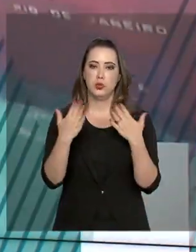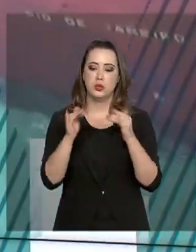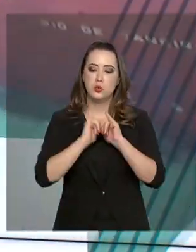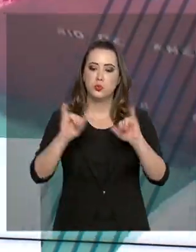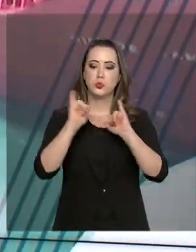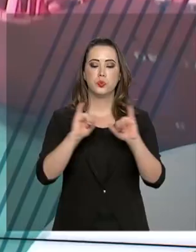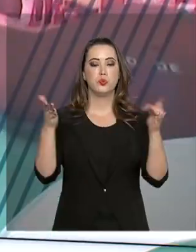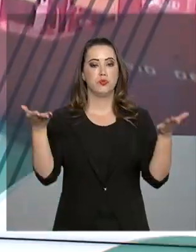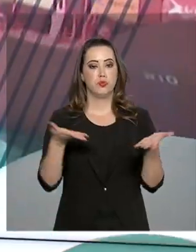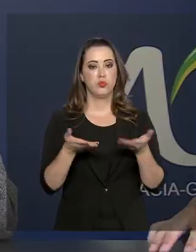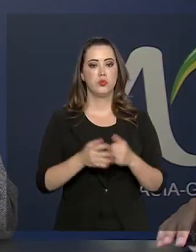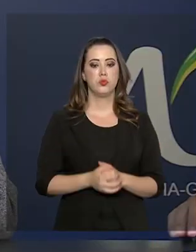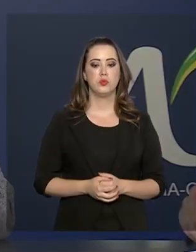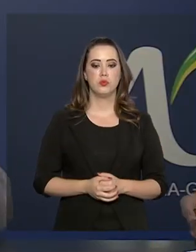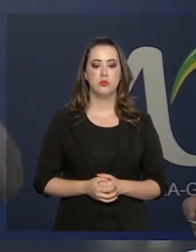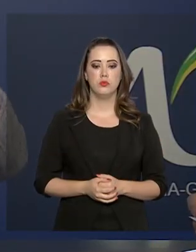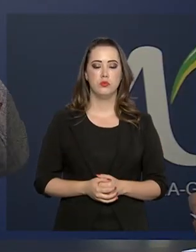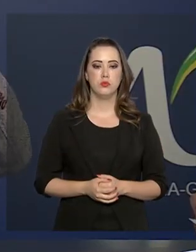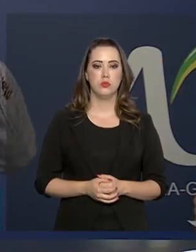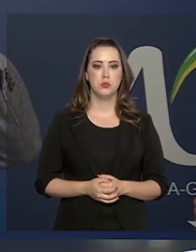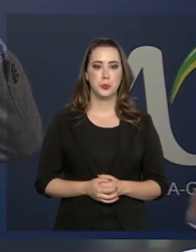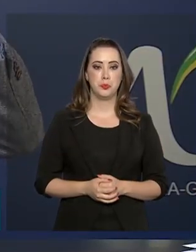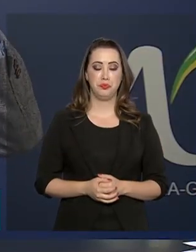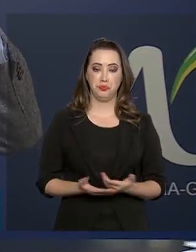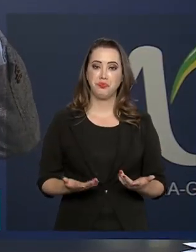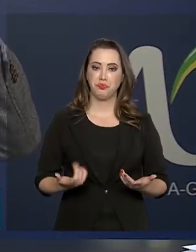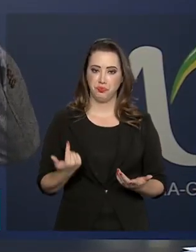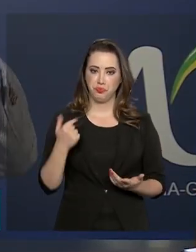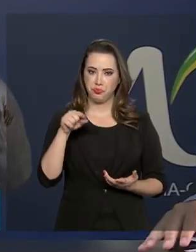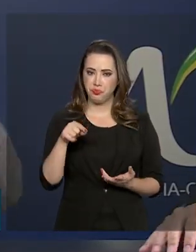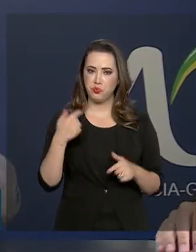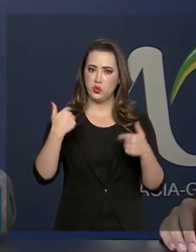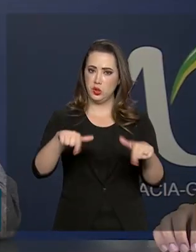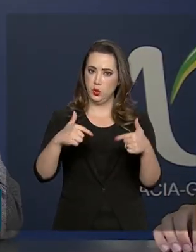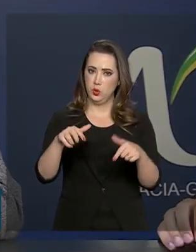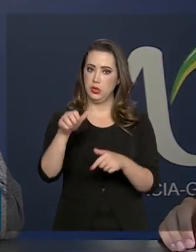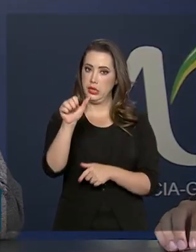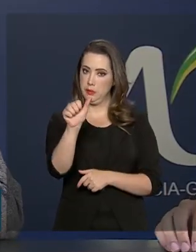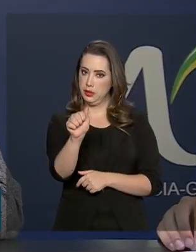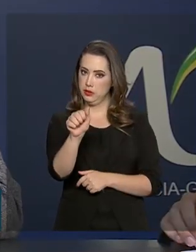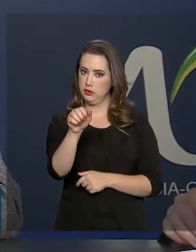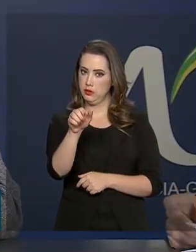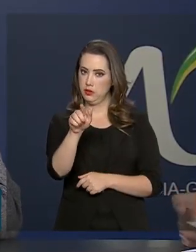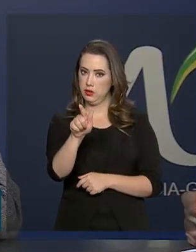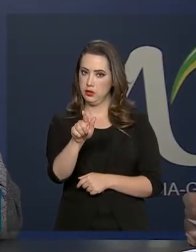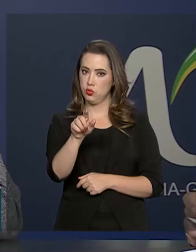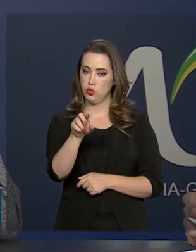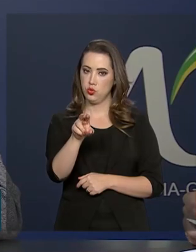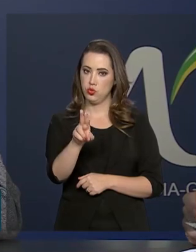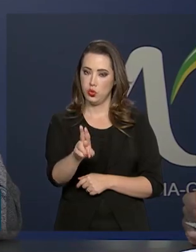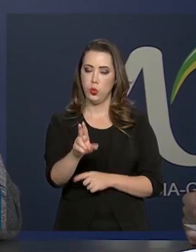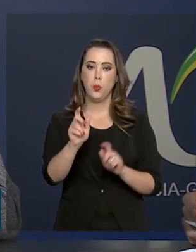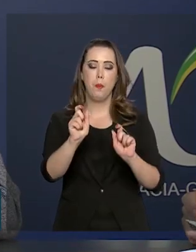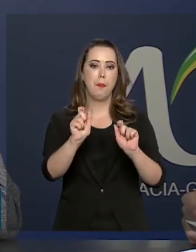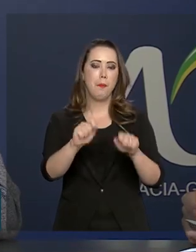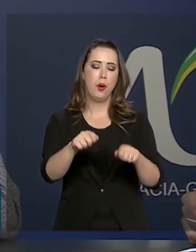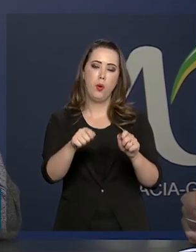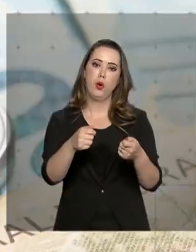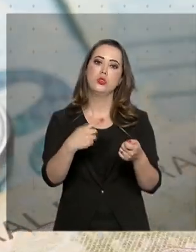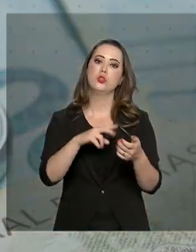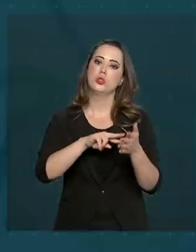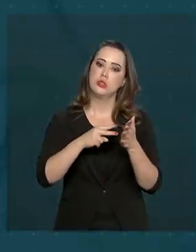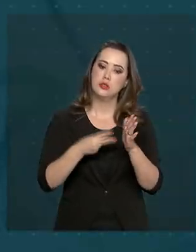hoje mantendo o resultado da atuação da gpu e se ano pode ser traduzido em números